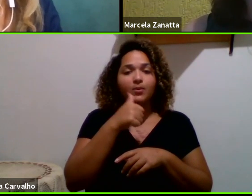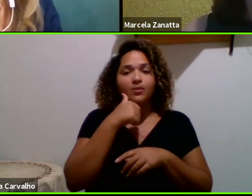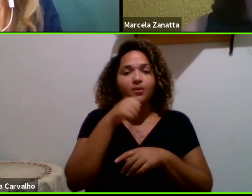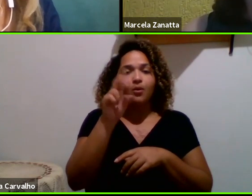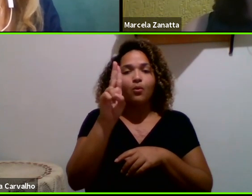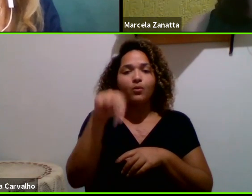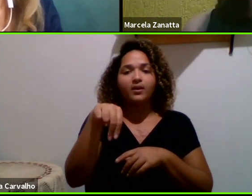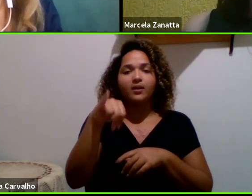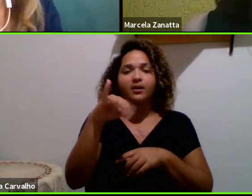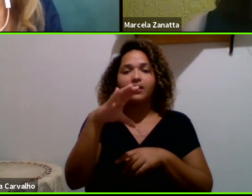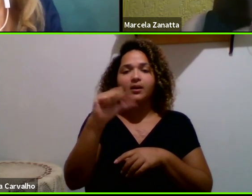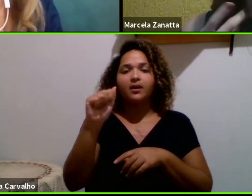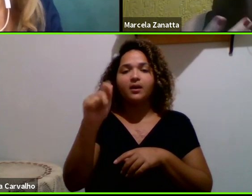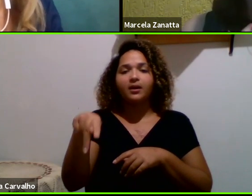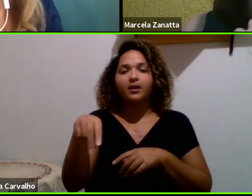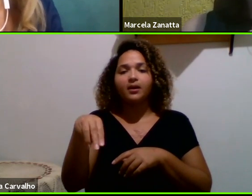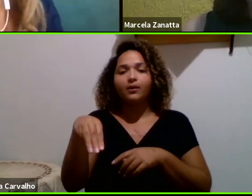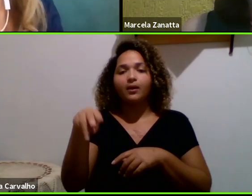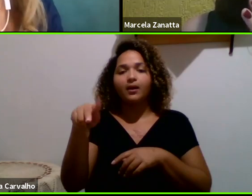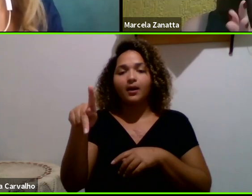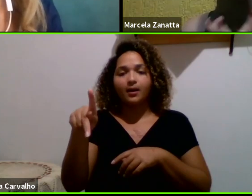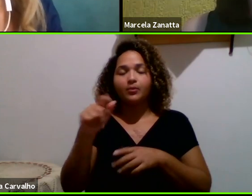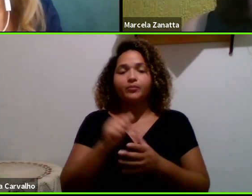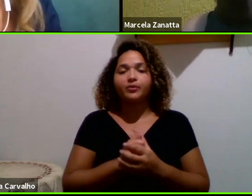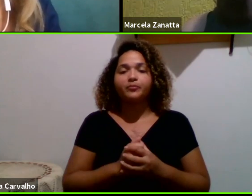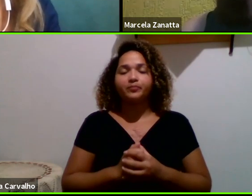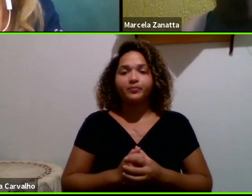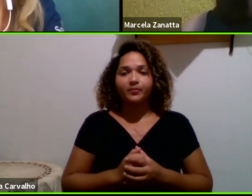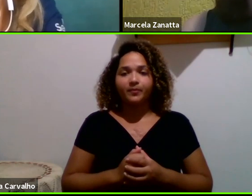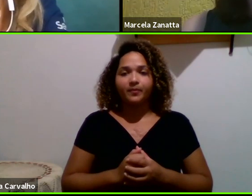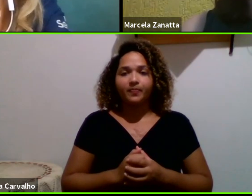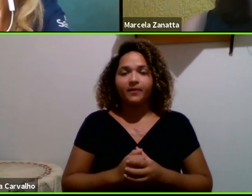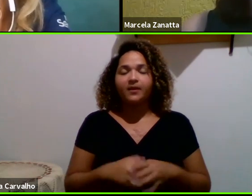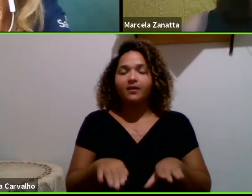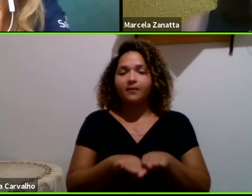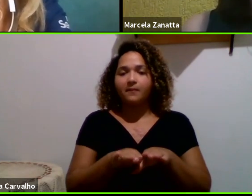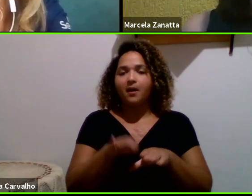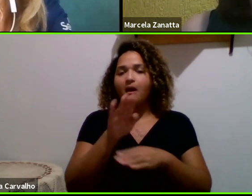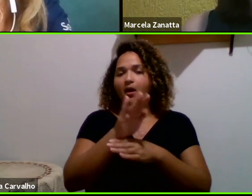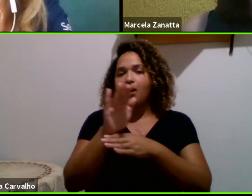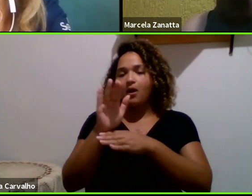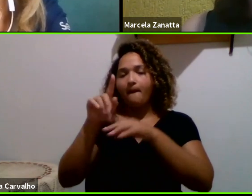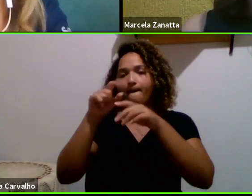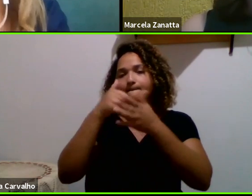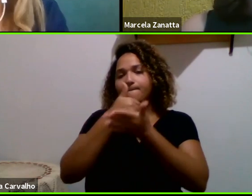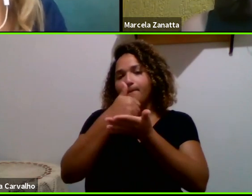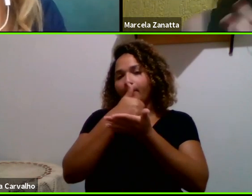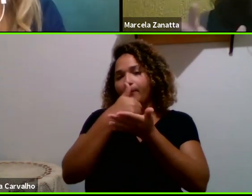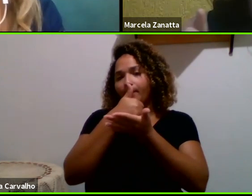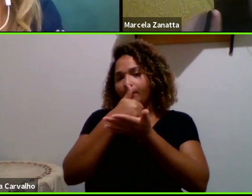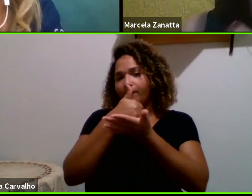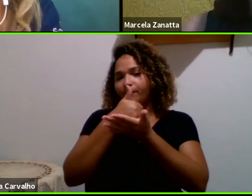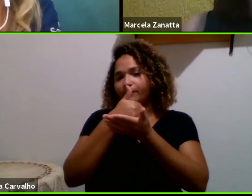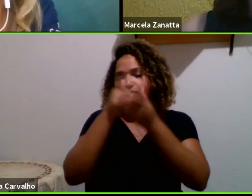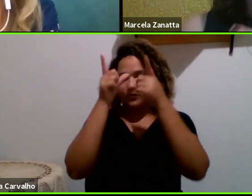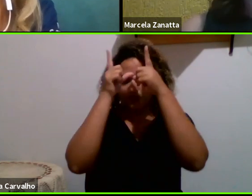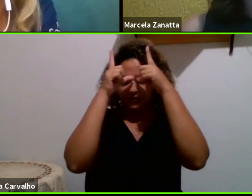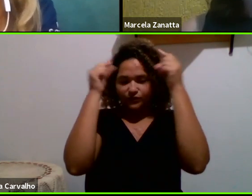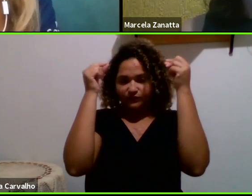pesquisa de morbidade materna grave, além da educação dos profissionais da enfermagem. Aqui em Campinas eu tenho uma empresa, uma